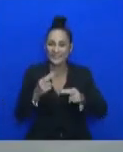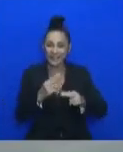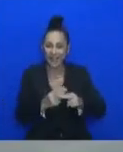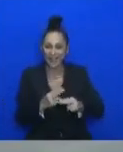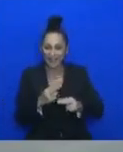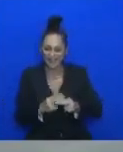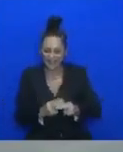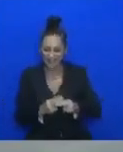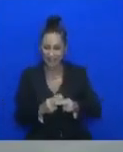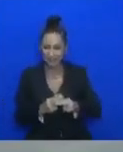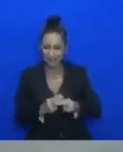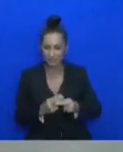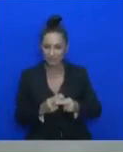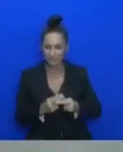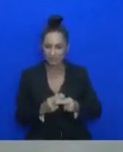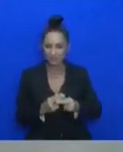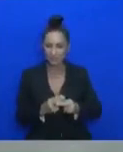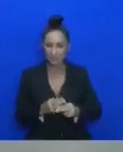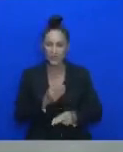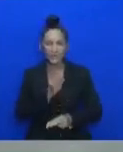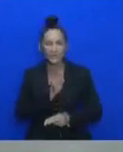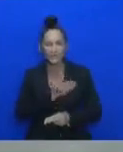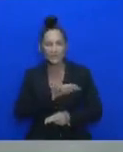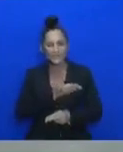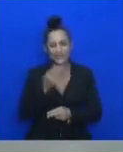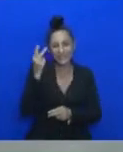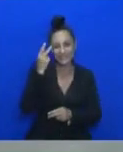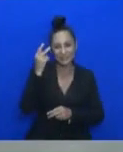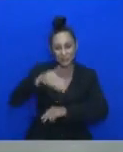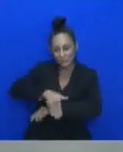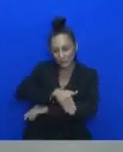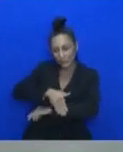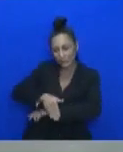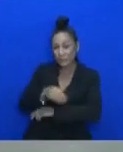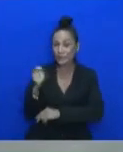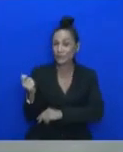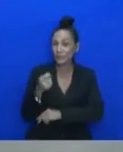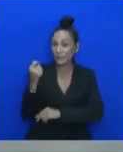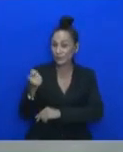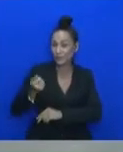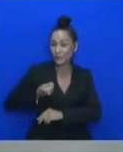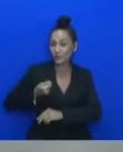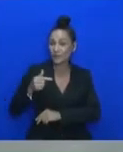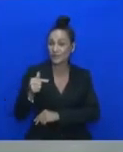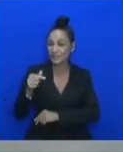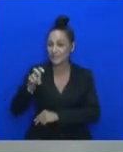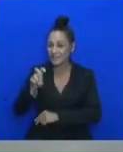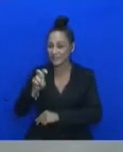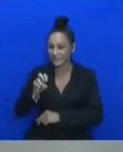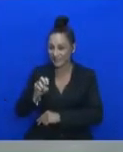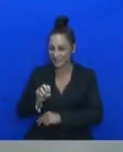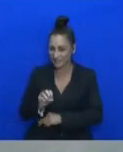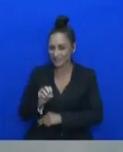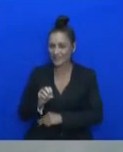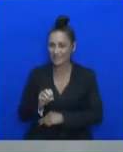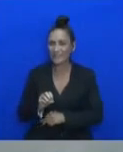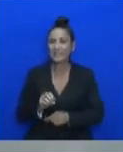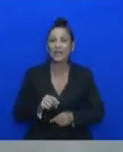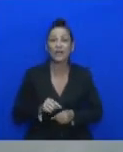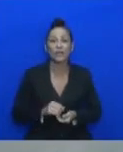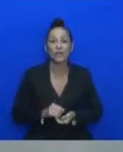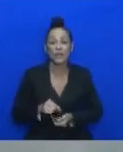Caixa no coração de São Paulo, na Avenida Paulista 750. E